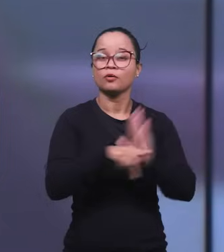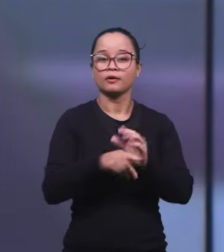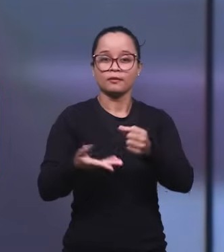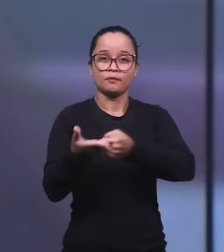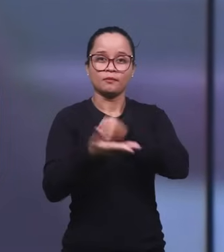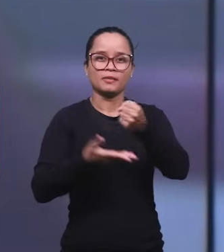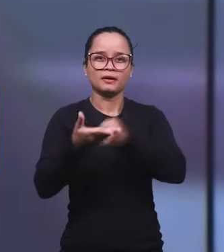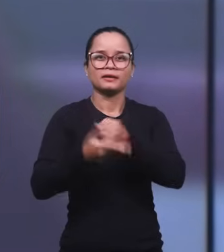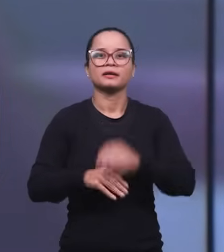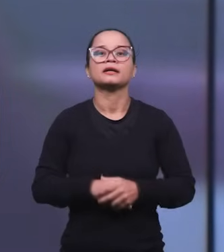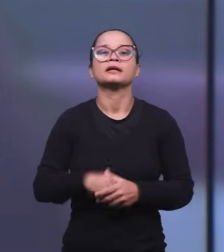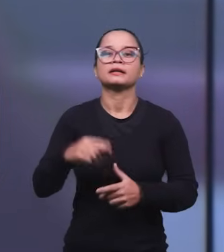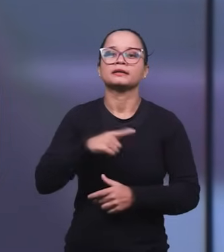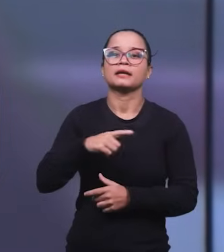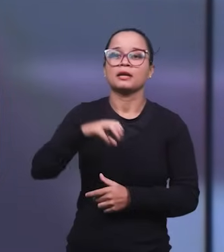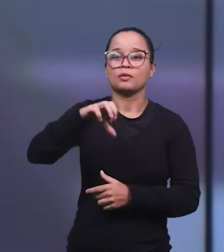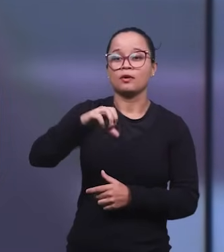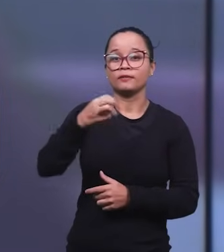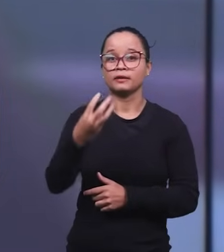Educação Nacional, número